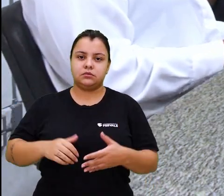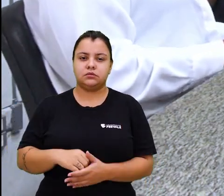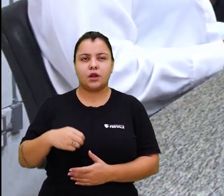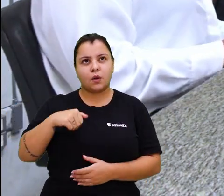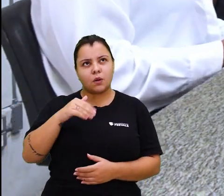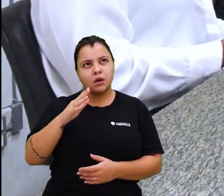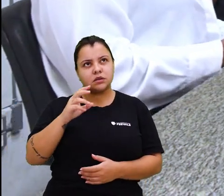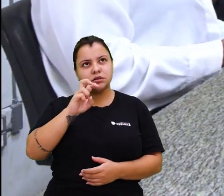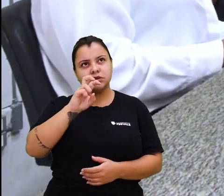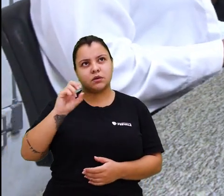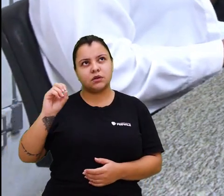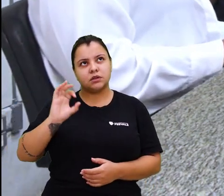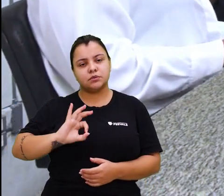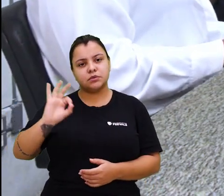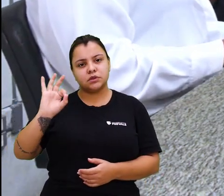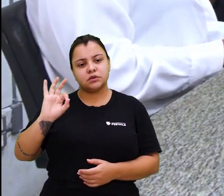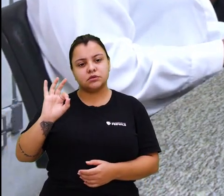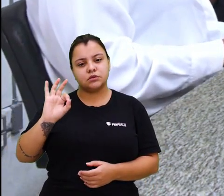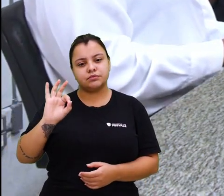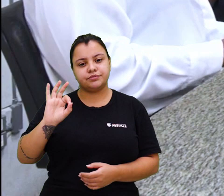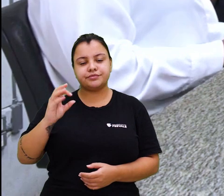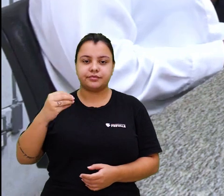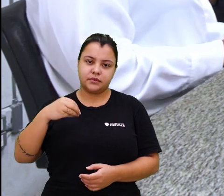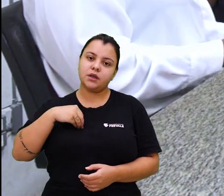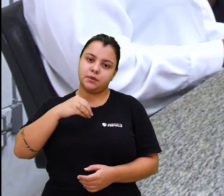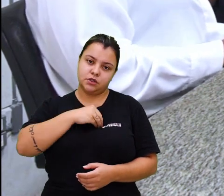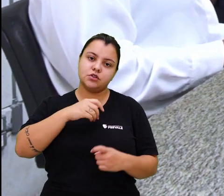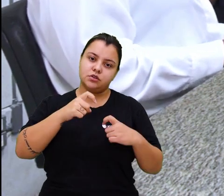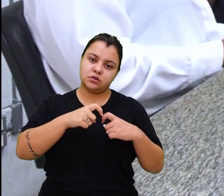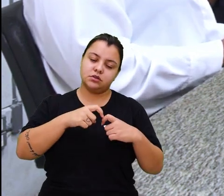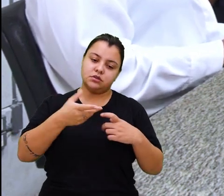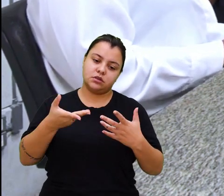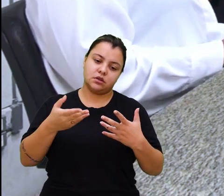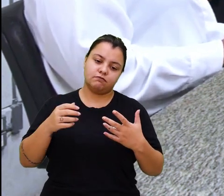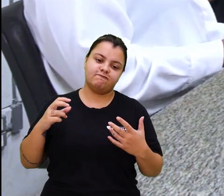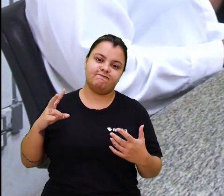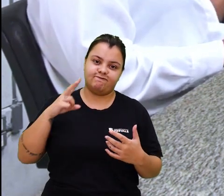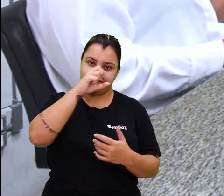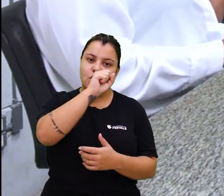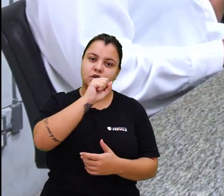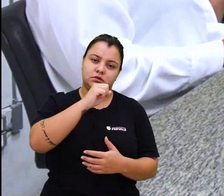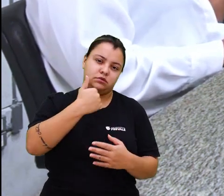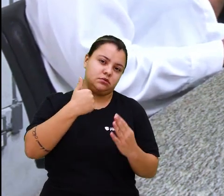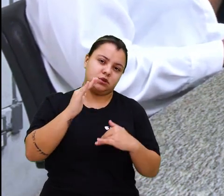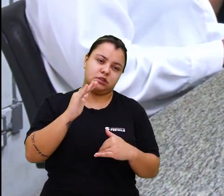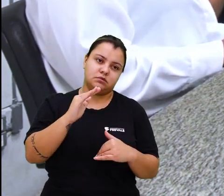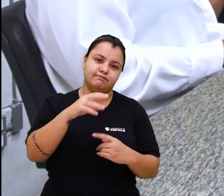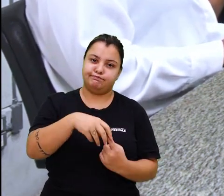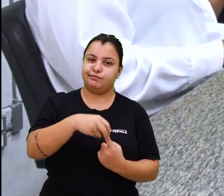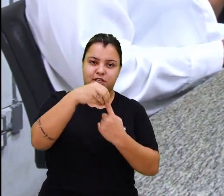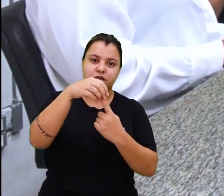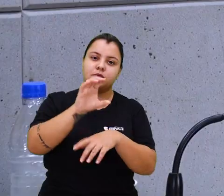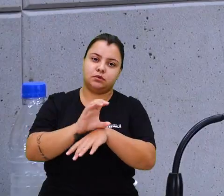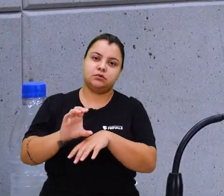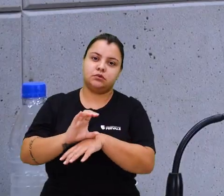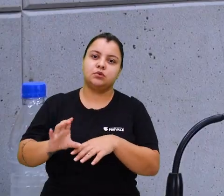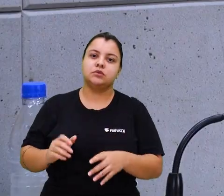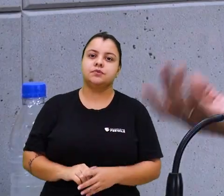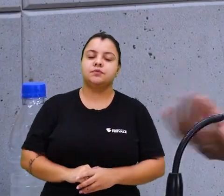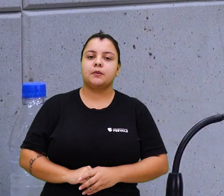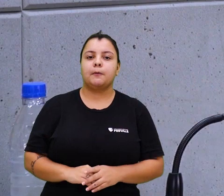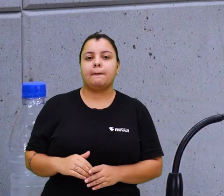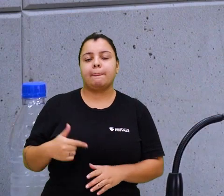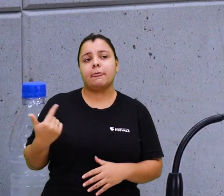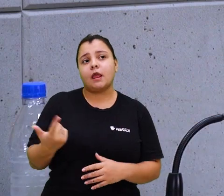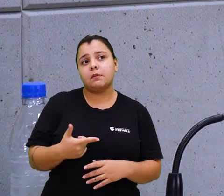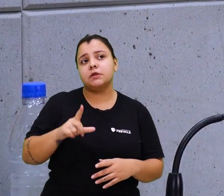50% professores da Medicina né que é o que é o forte é que é o curso principal assim né mas hoje em